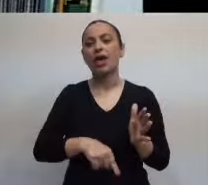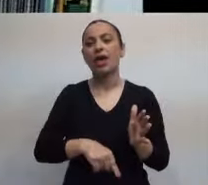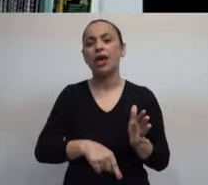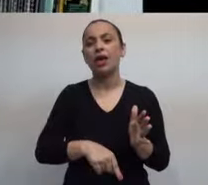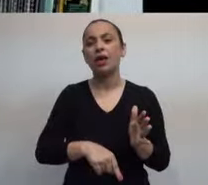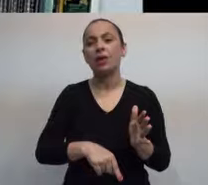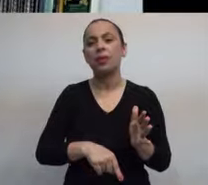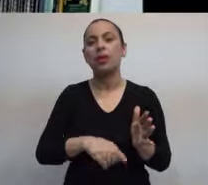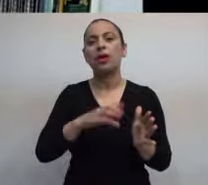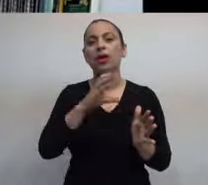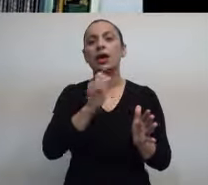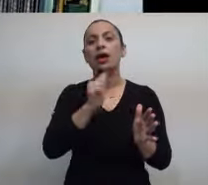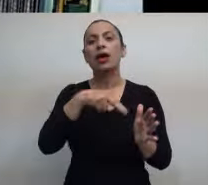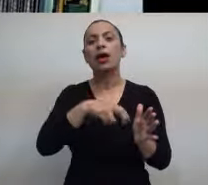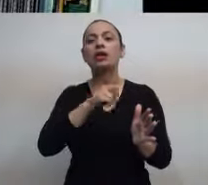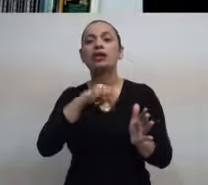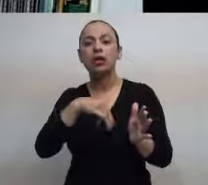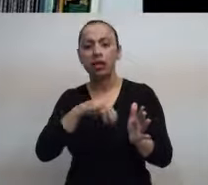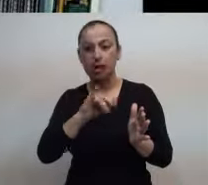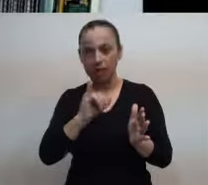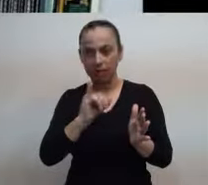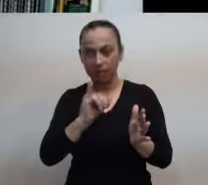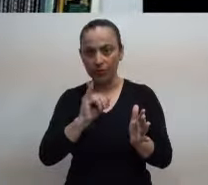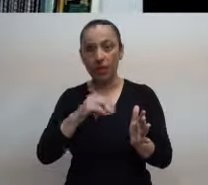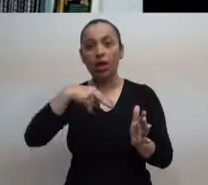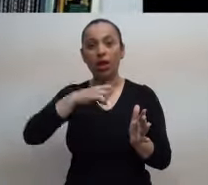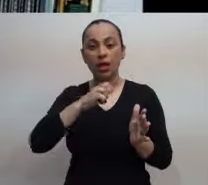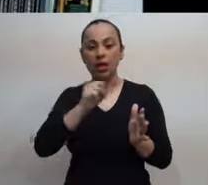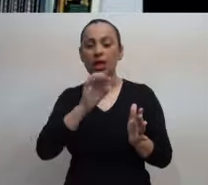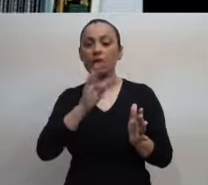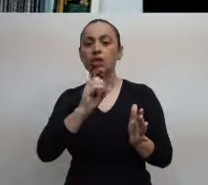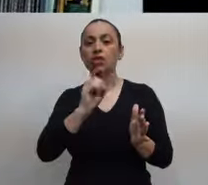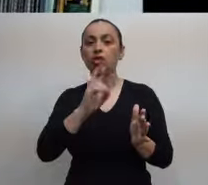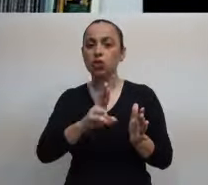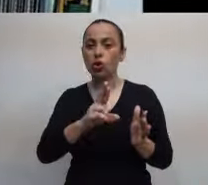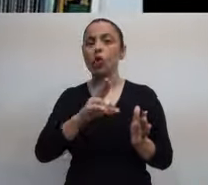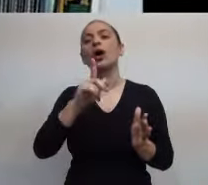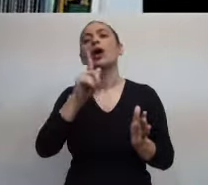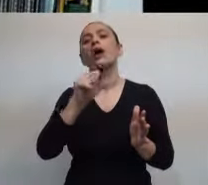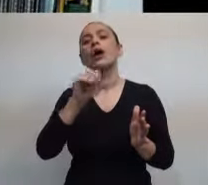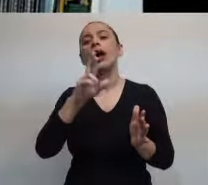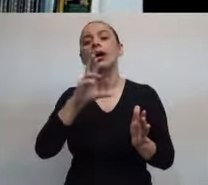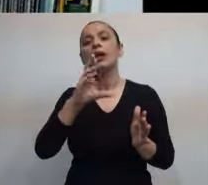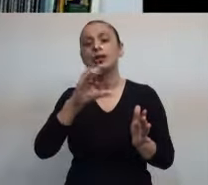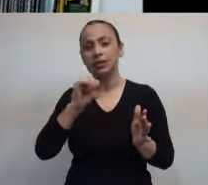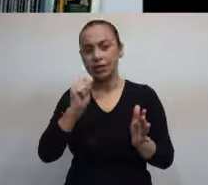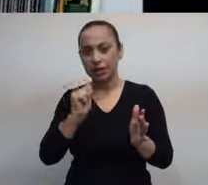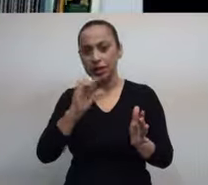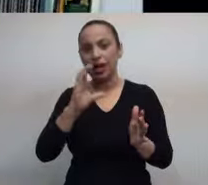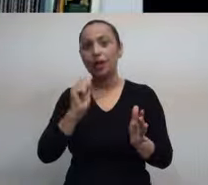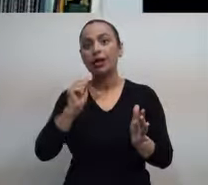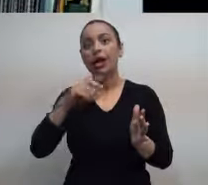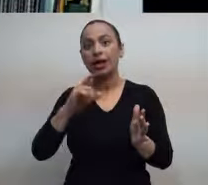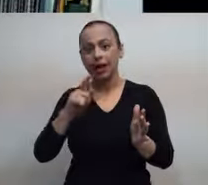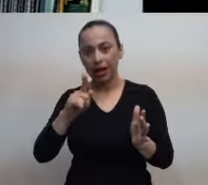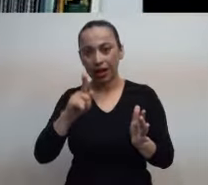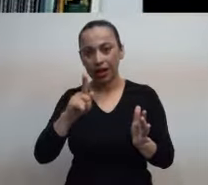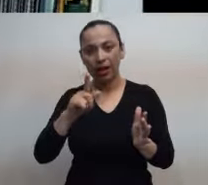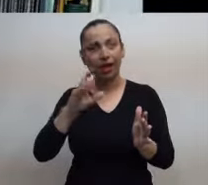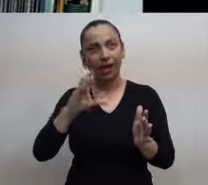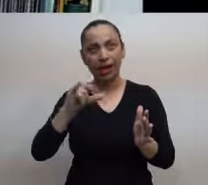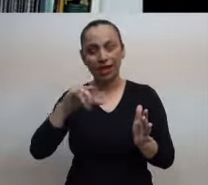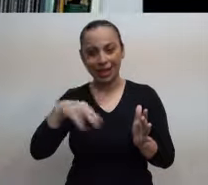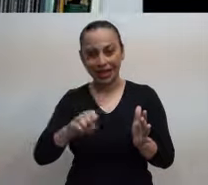o Cancini, o Néstor Garcia Canclini, perdão. Na visão